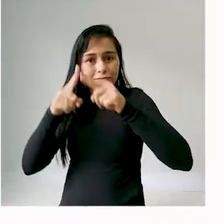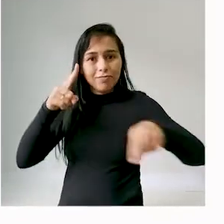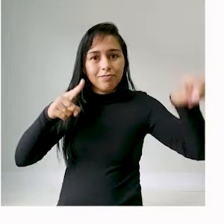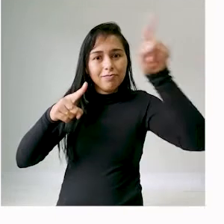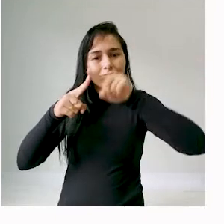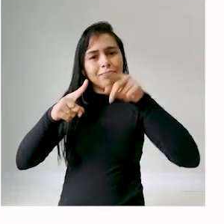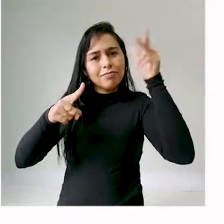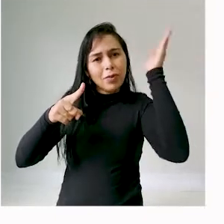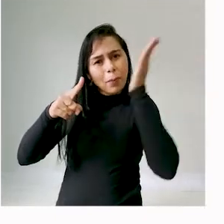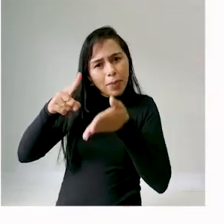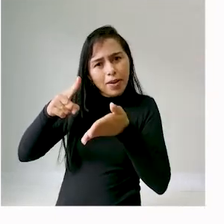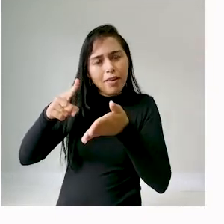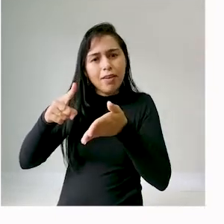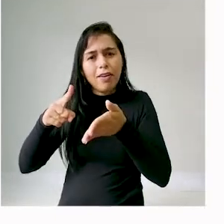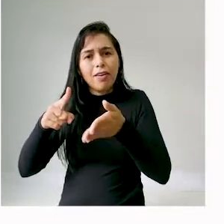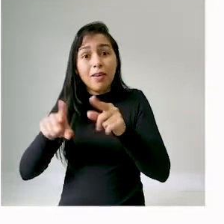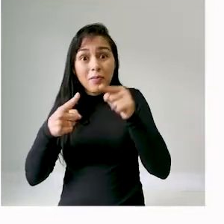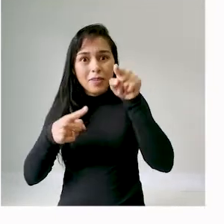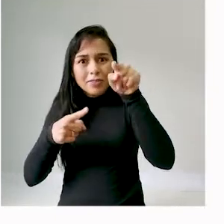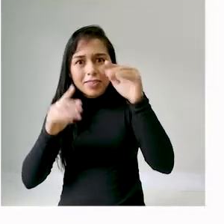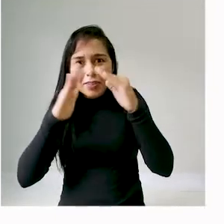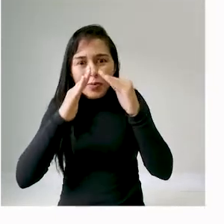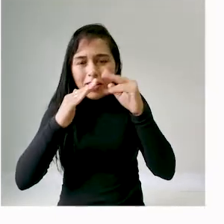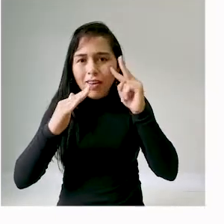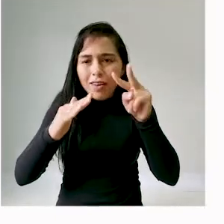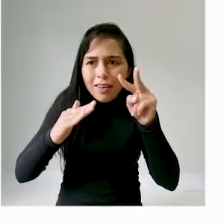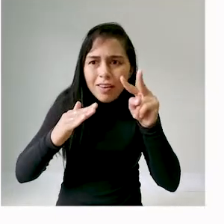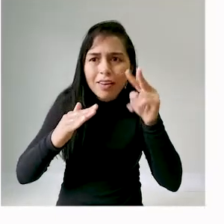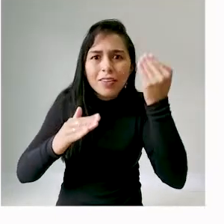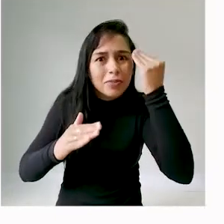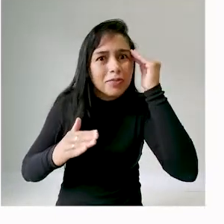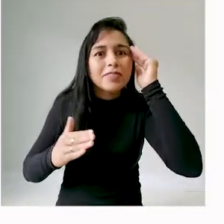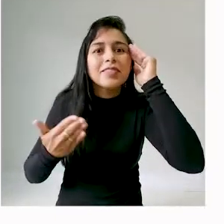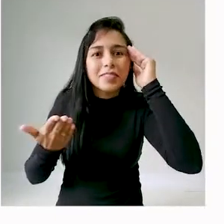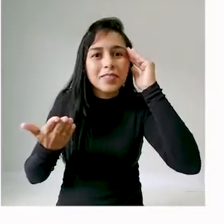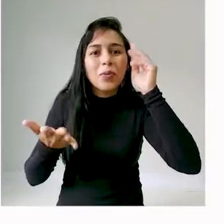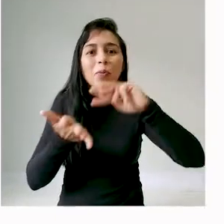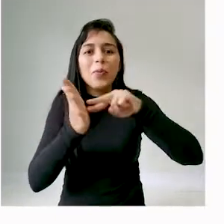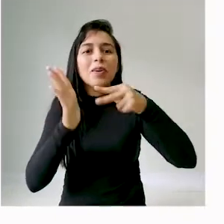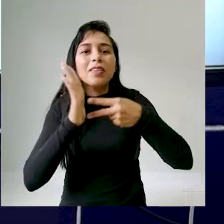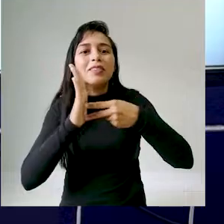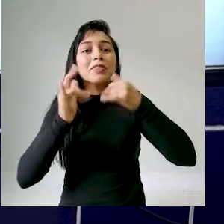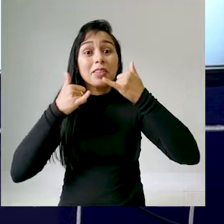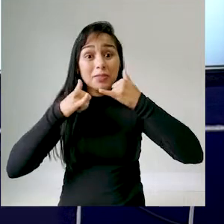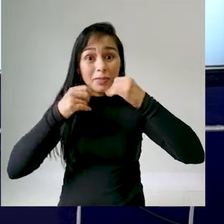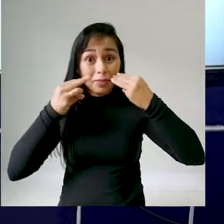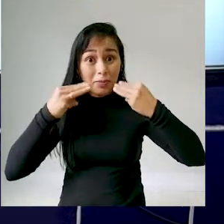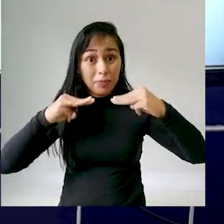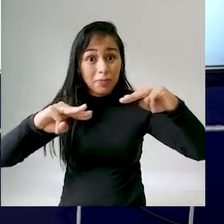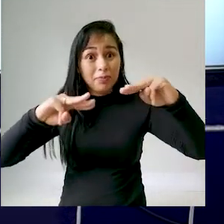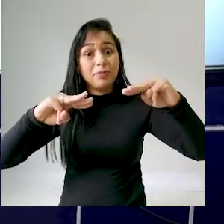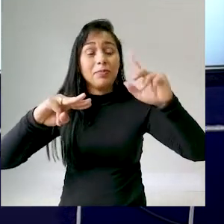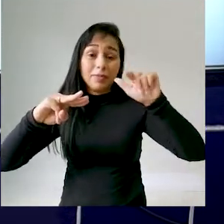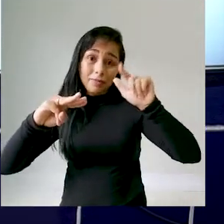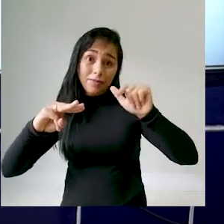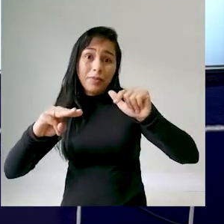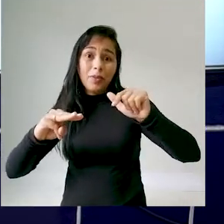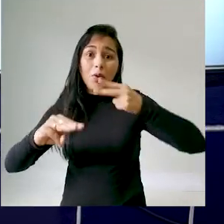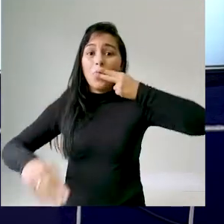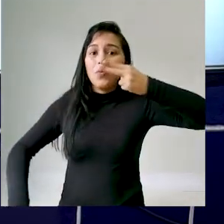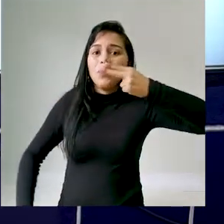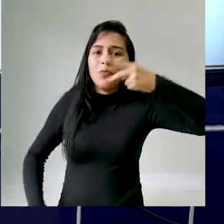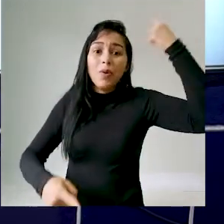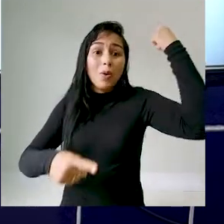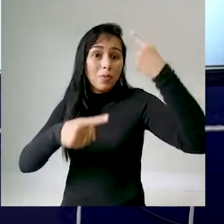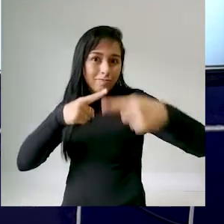cigarro cortado. Mas eu tenho certeza que aí da sua casa você entendeu que mensagem que essa imagem quis passar, que é de